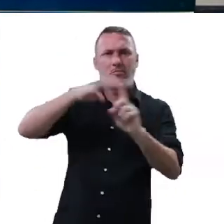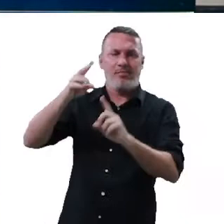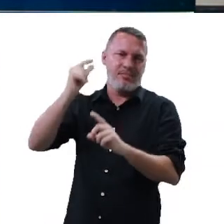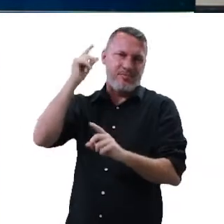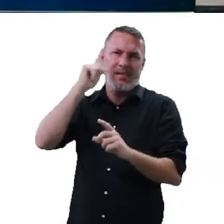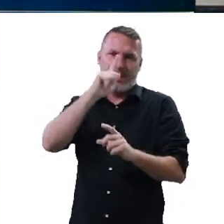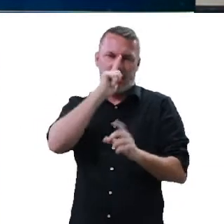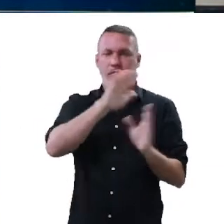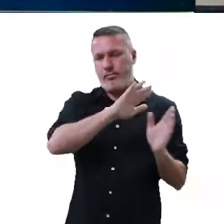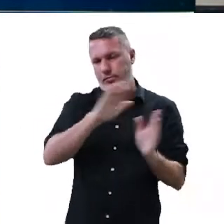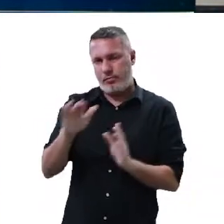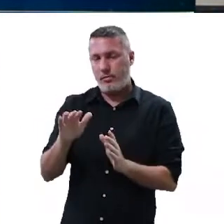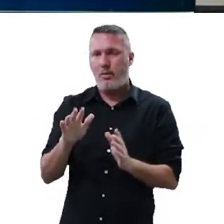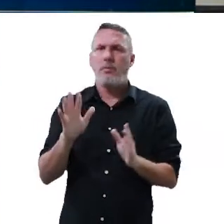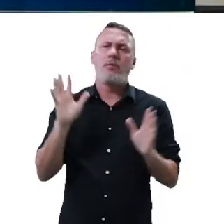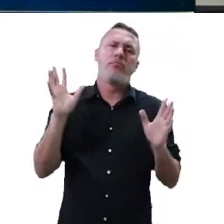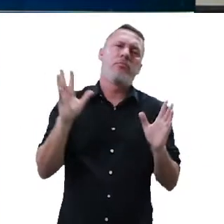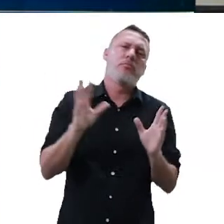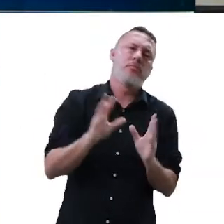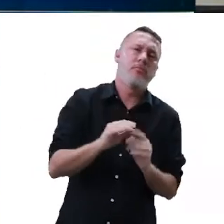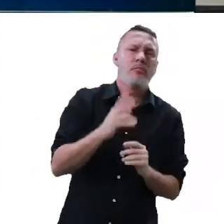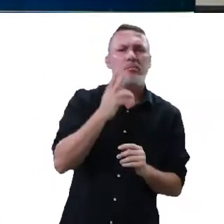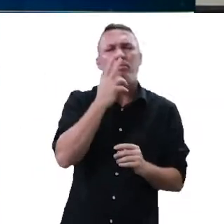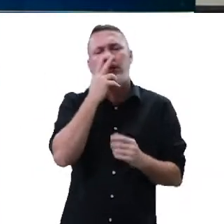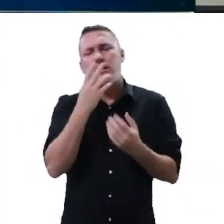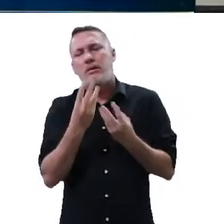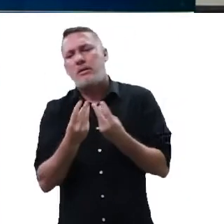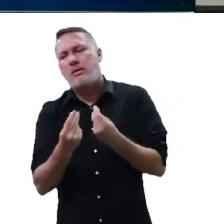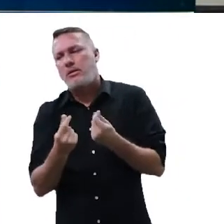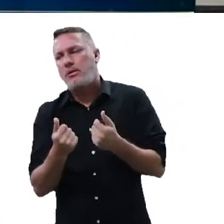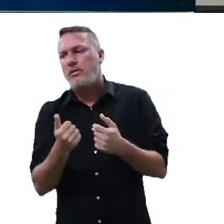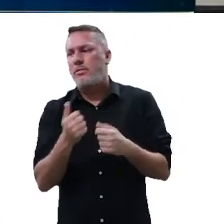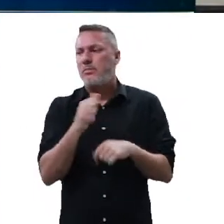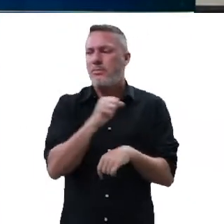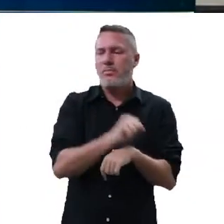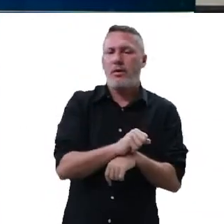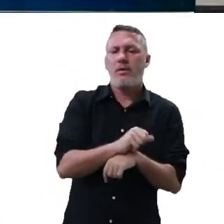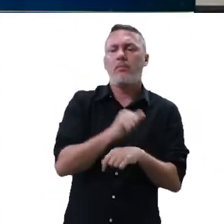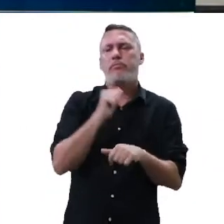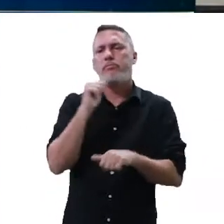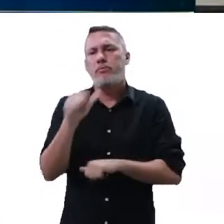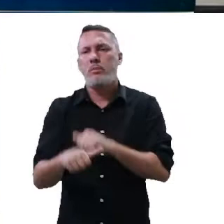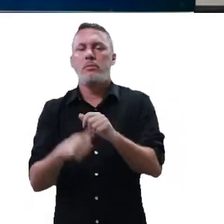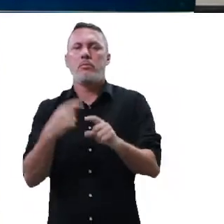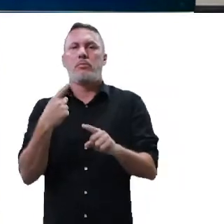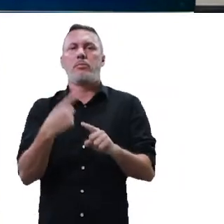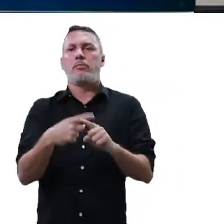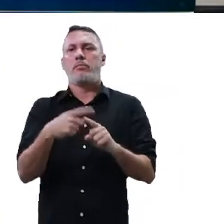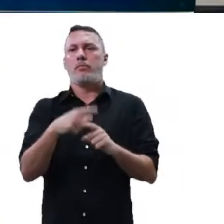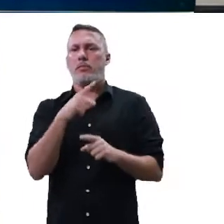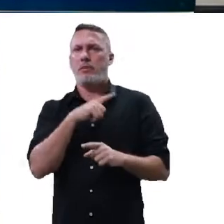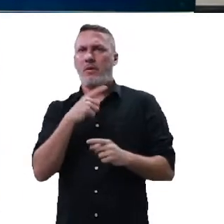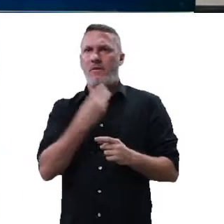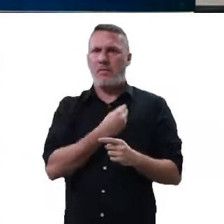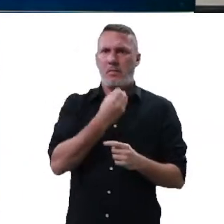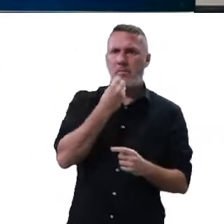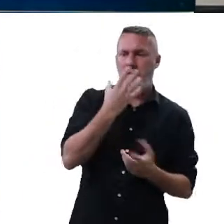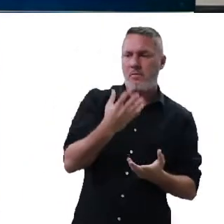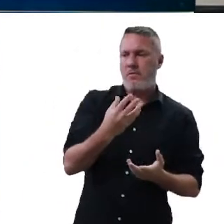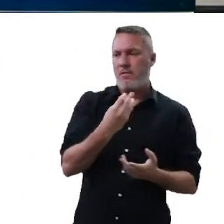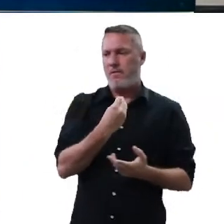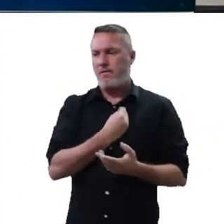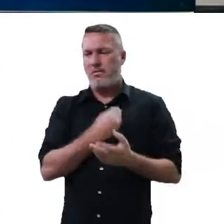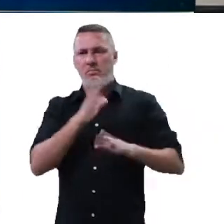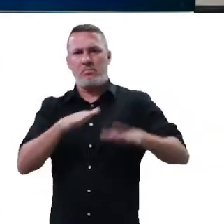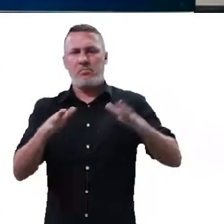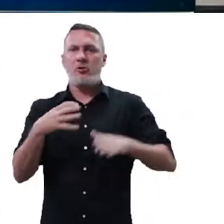da obra Ilíada. Só que pouco a pouco essa arete, ou essa virtude, o que é bom, a vida